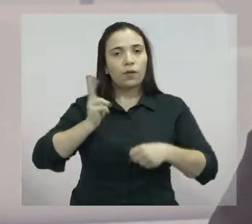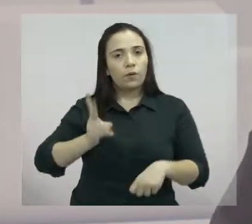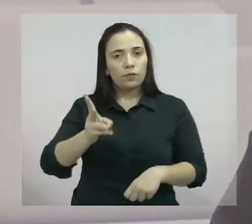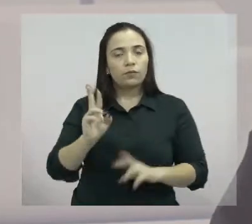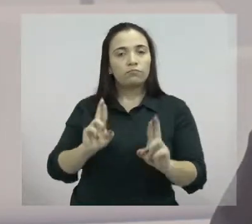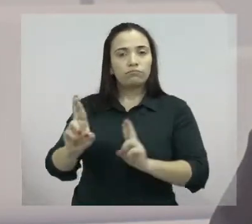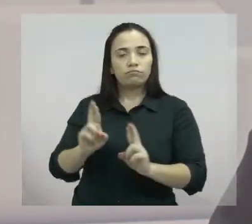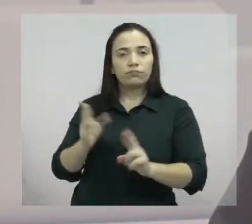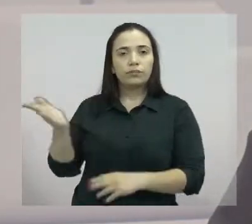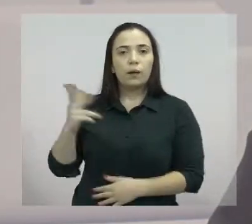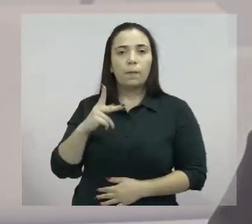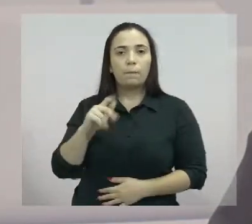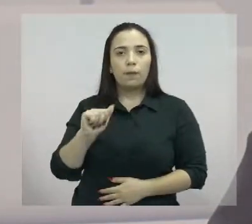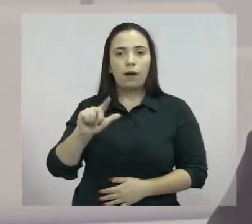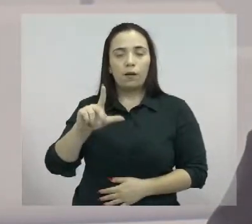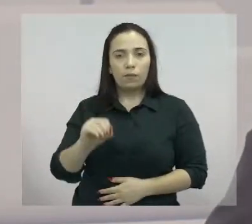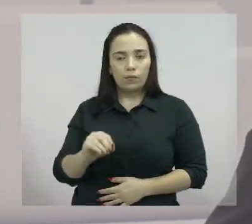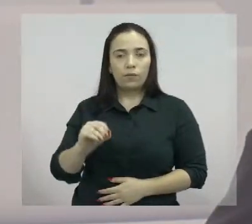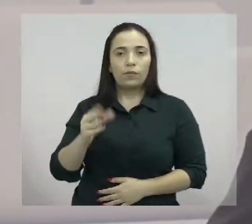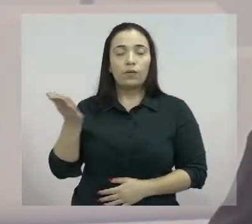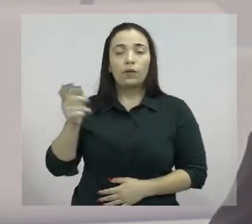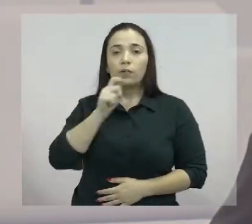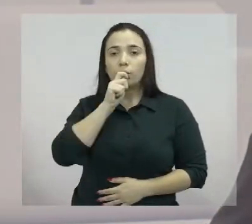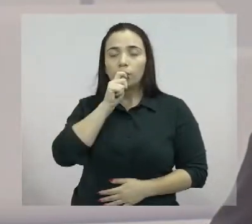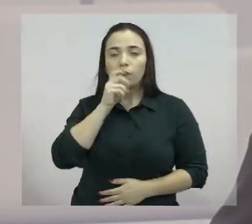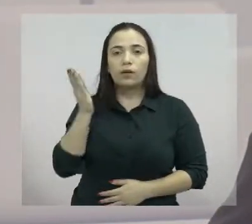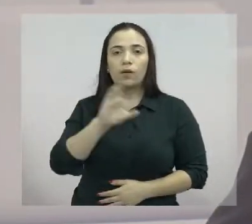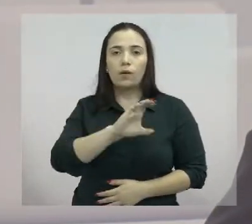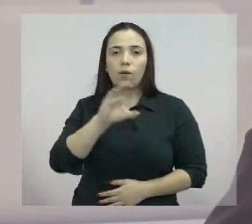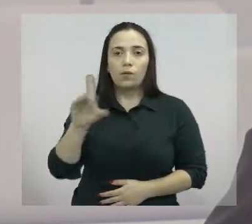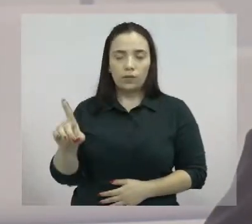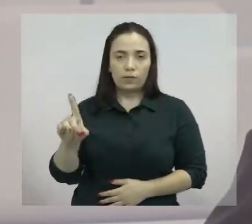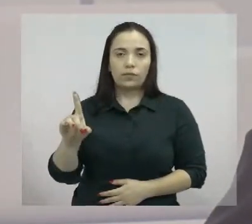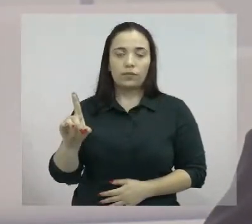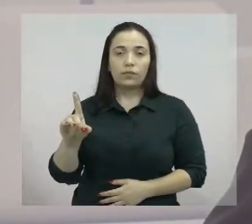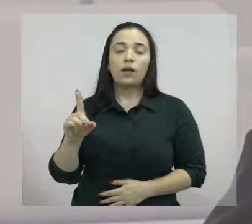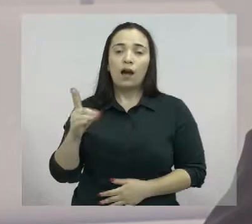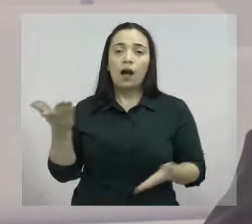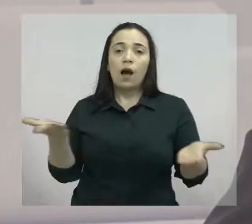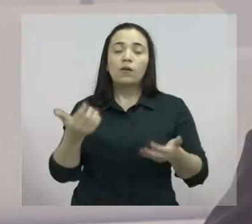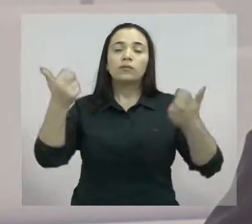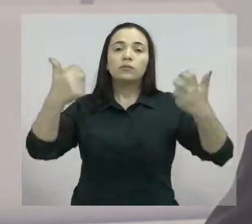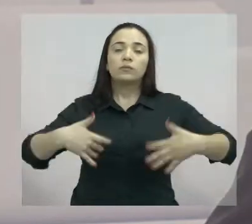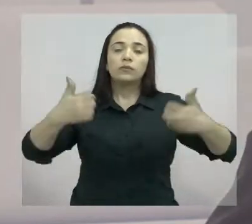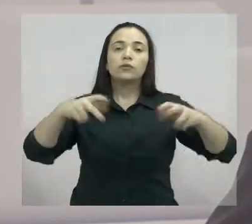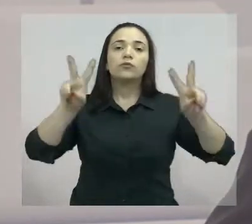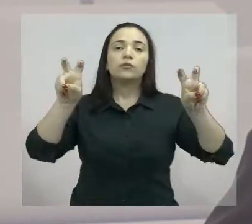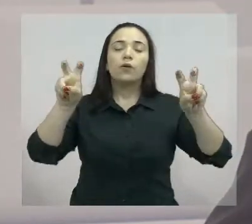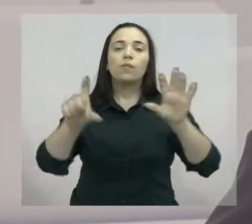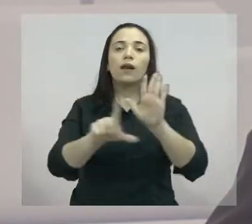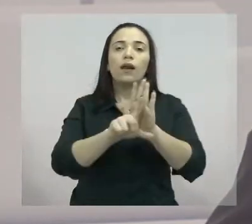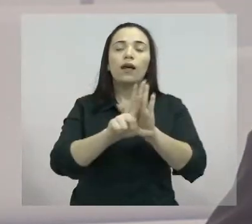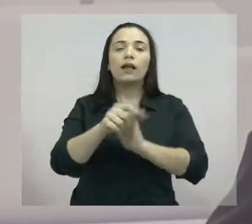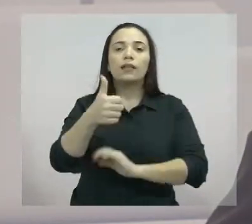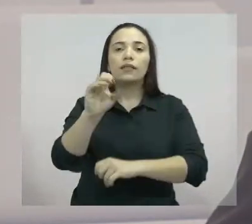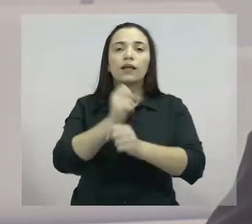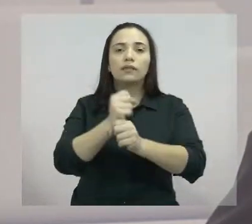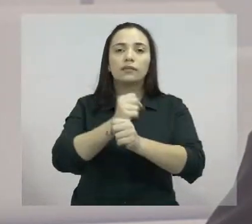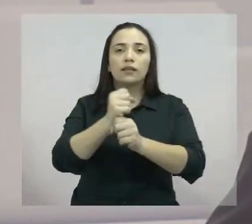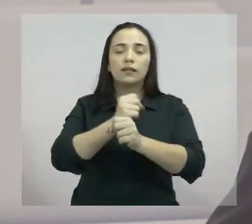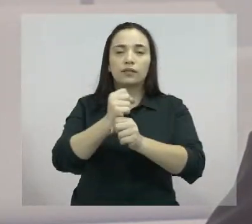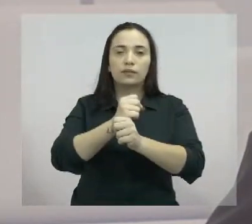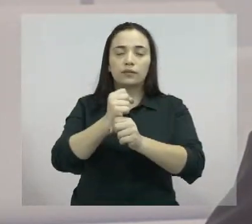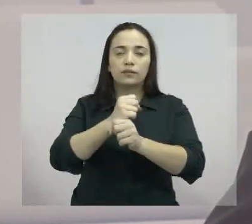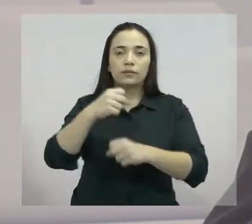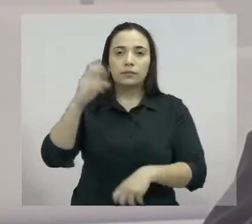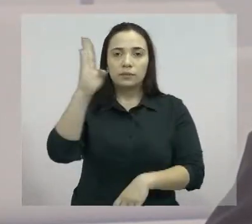continuo conversando com Paulo Ernesto Serpa, que é gerente de comunicação do Detran, que está falando hoje a respeito dos 10 anos da lei